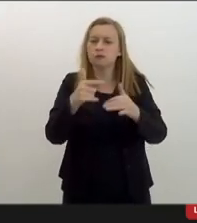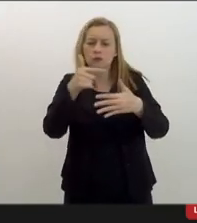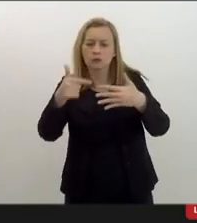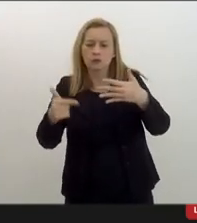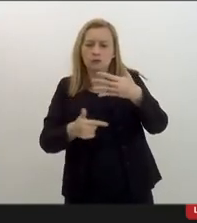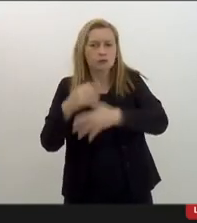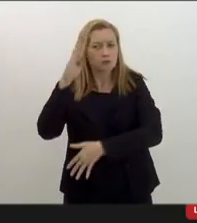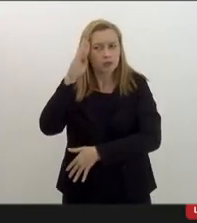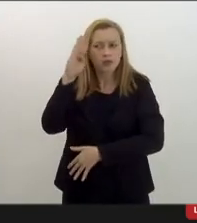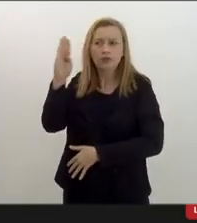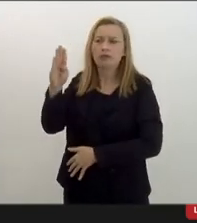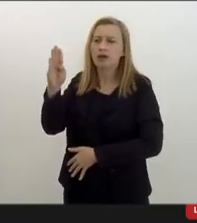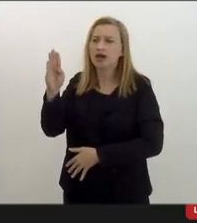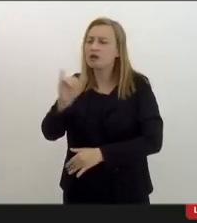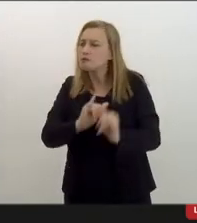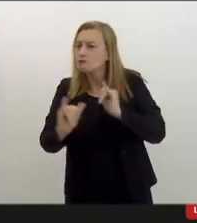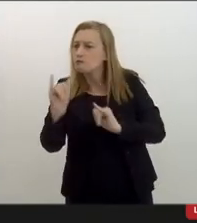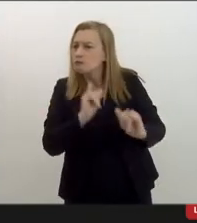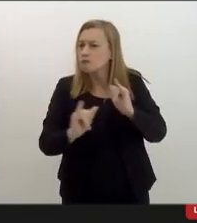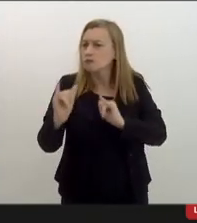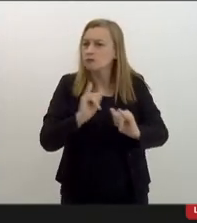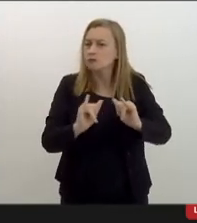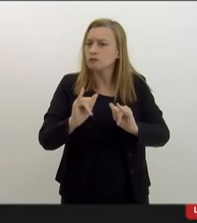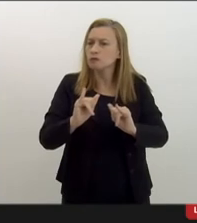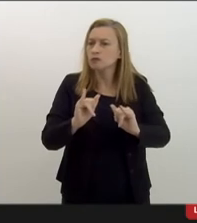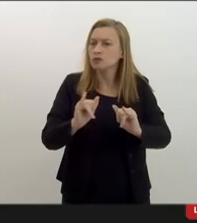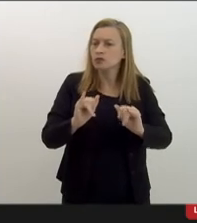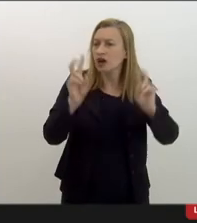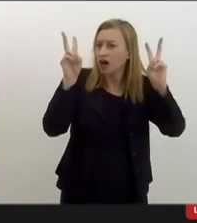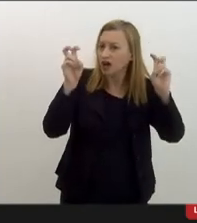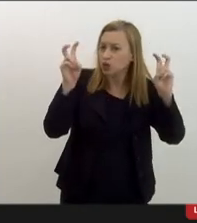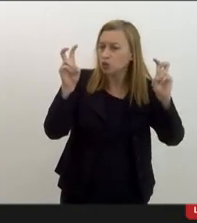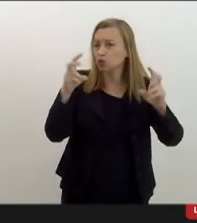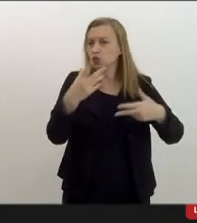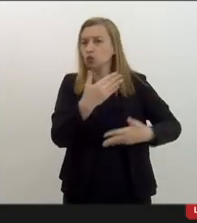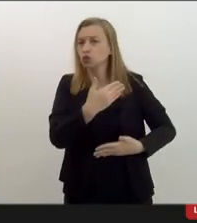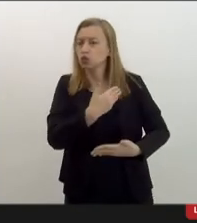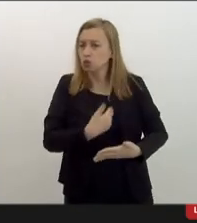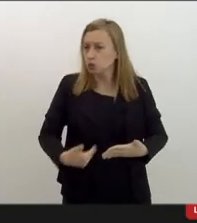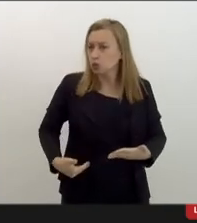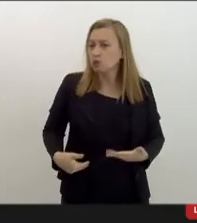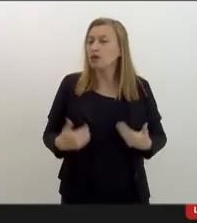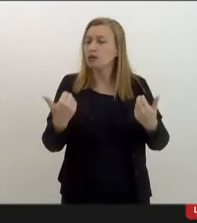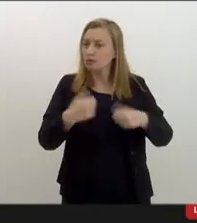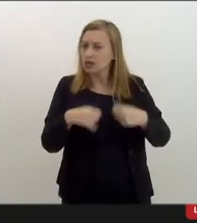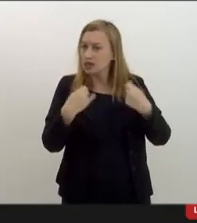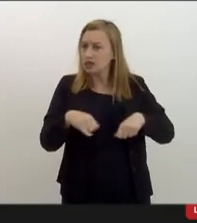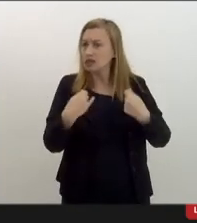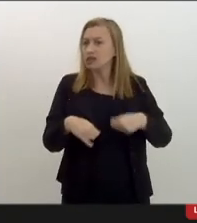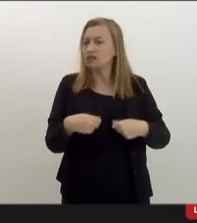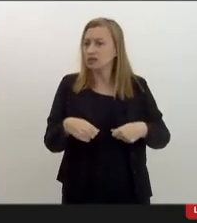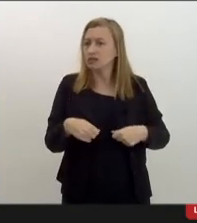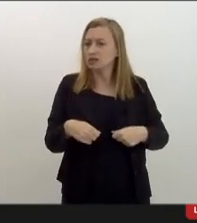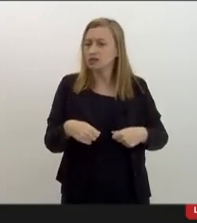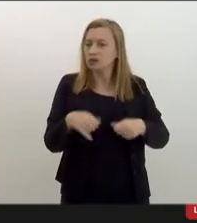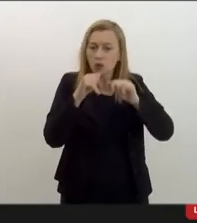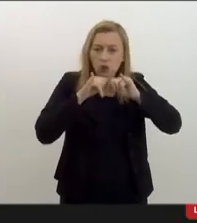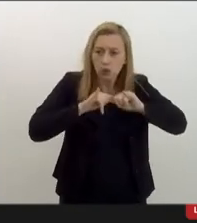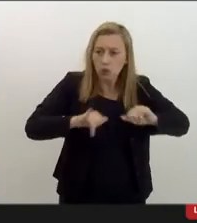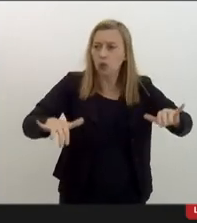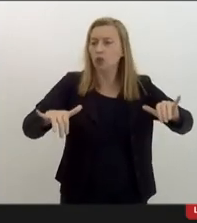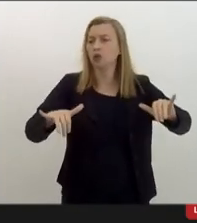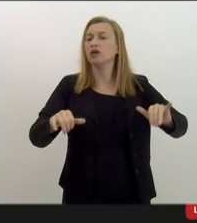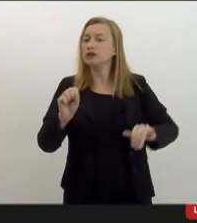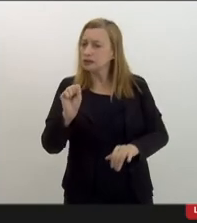as informações que envolvem questões públicas né é precisam ser o da Publicidade